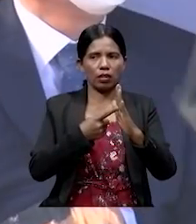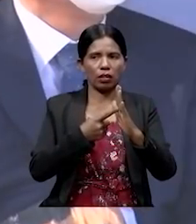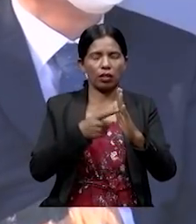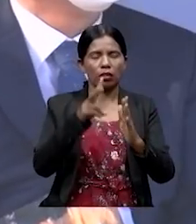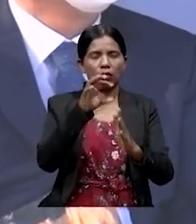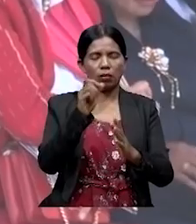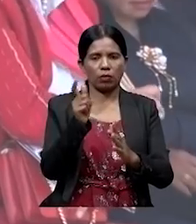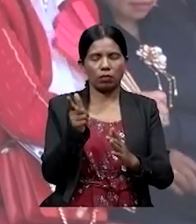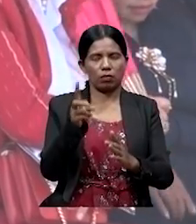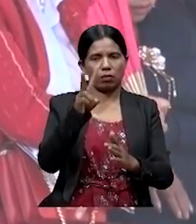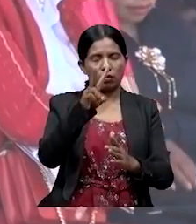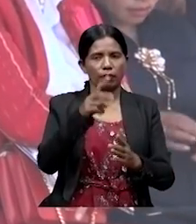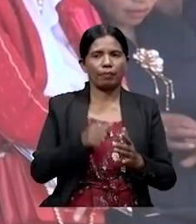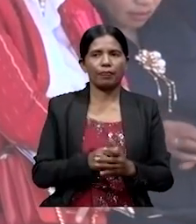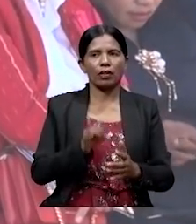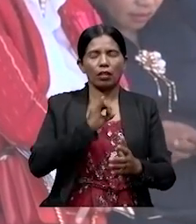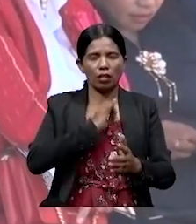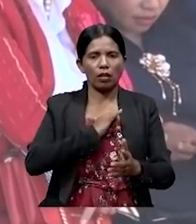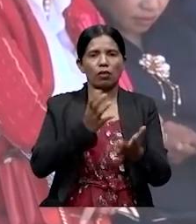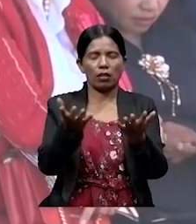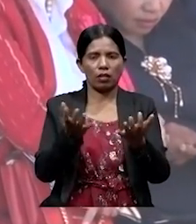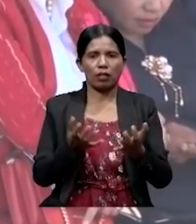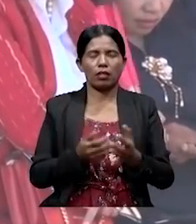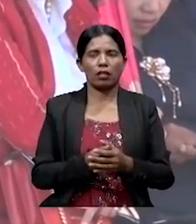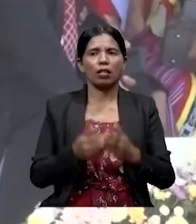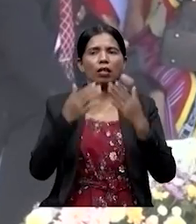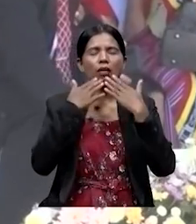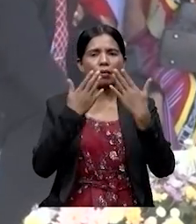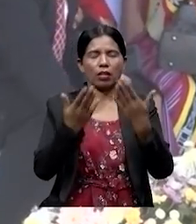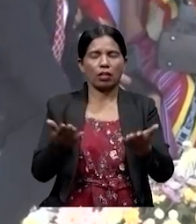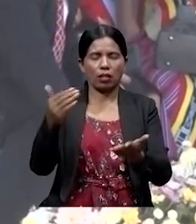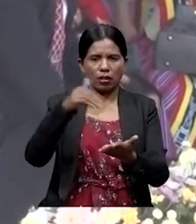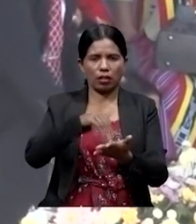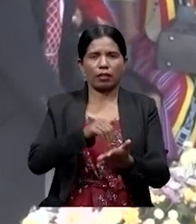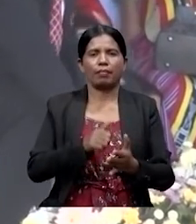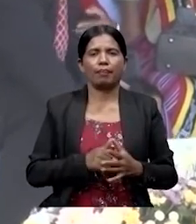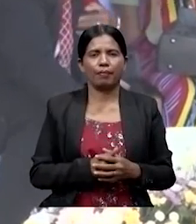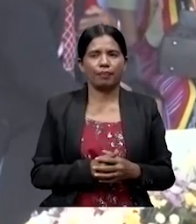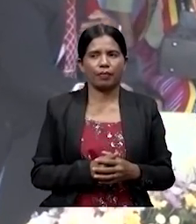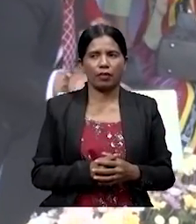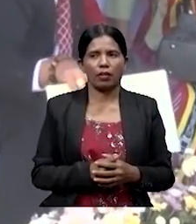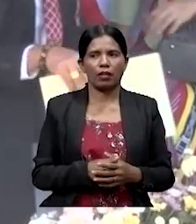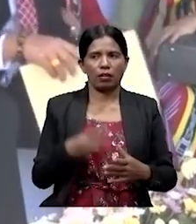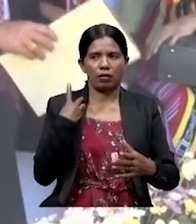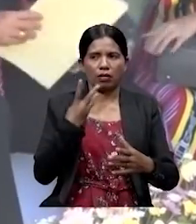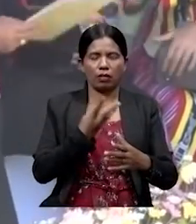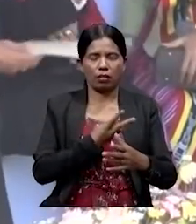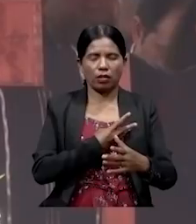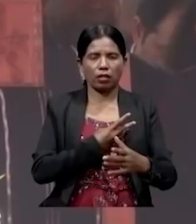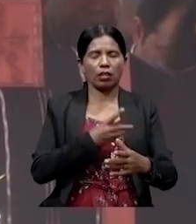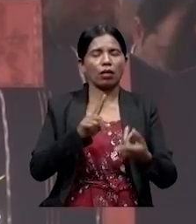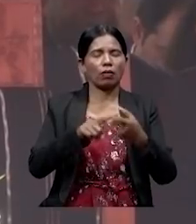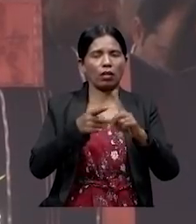2002. Ao cara, agradece da Lidatan, Bahitania, Belo Maluk